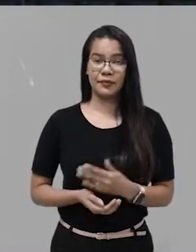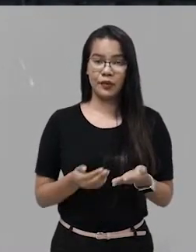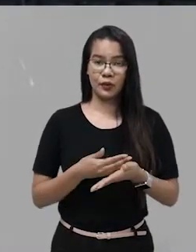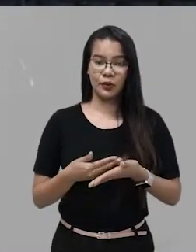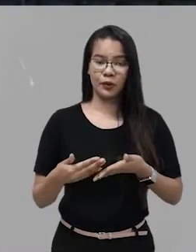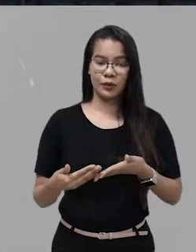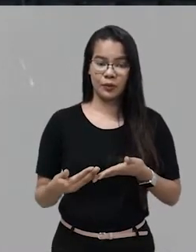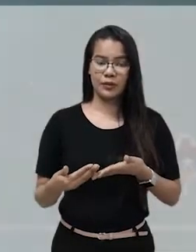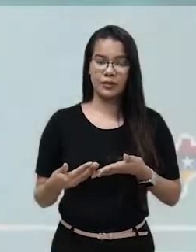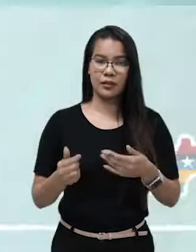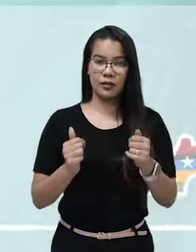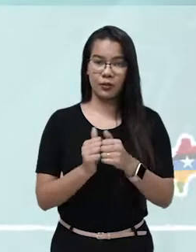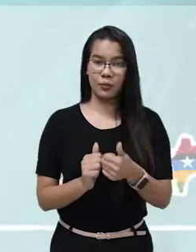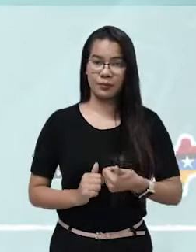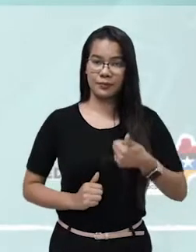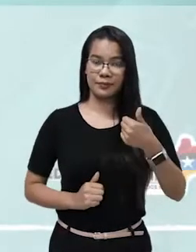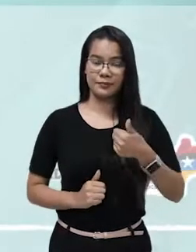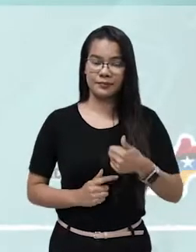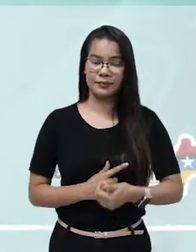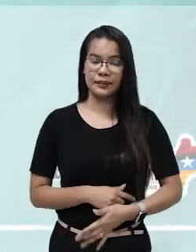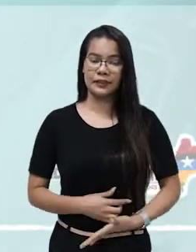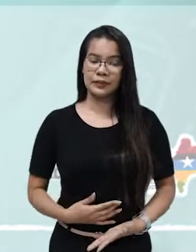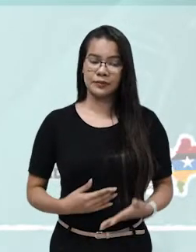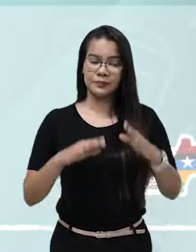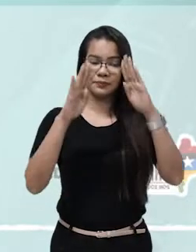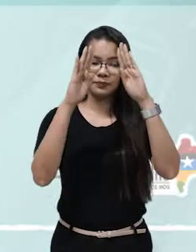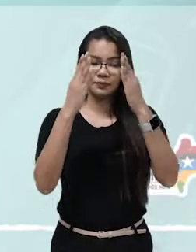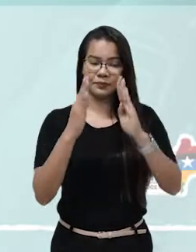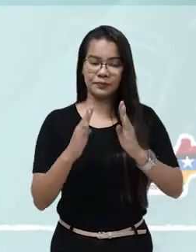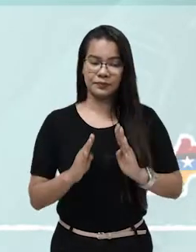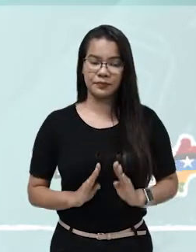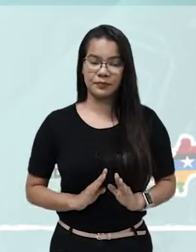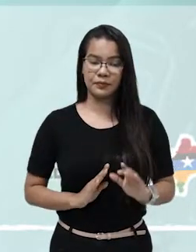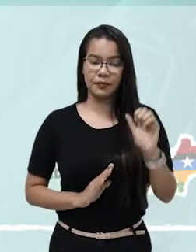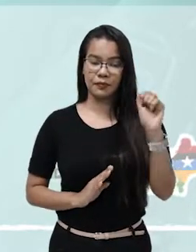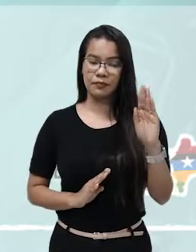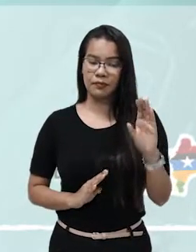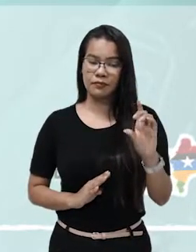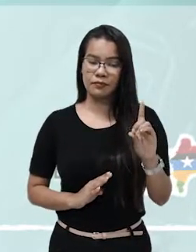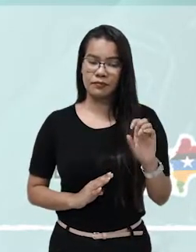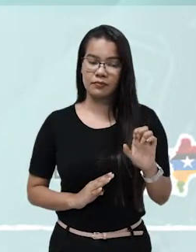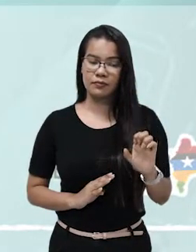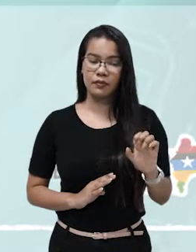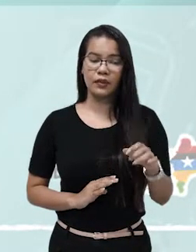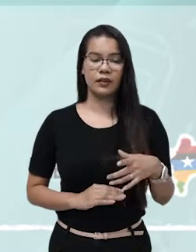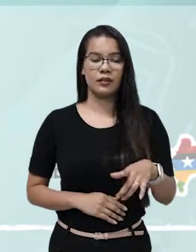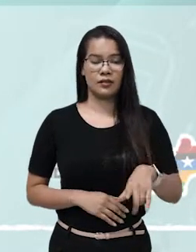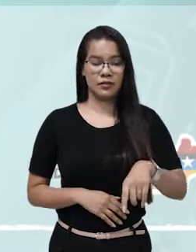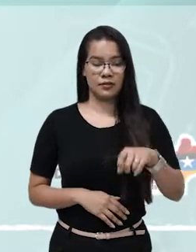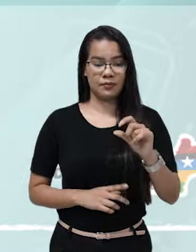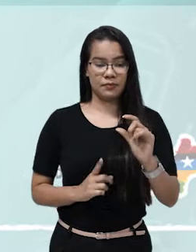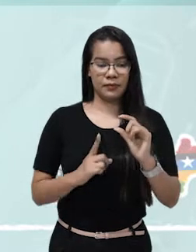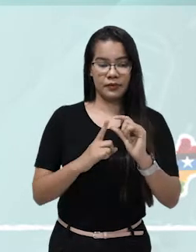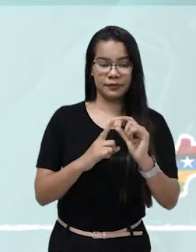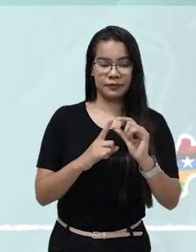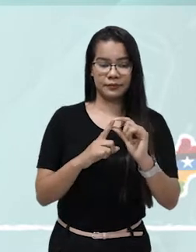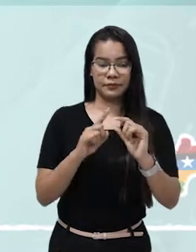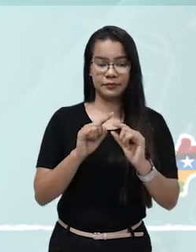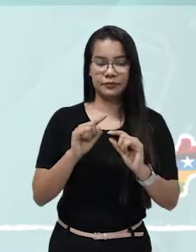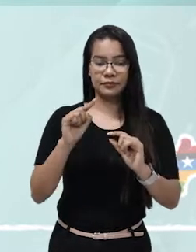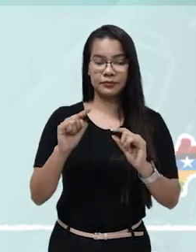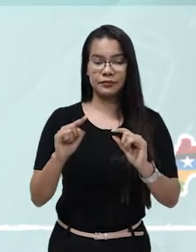Começar aqui com o primeiro. Analise a alternativa com as palavras acentuadas segundo as regras de